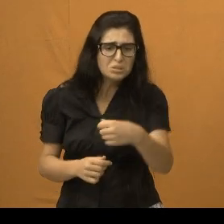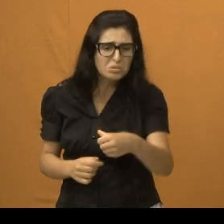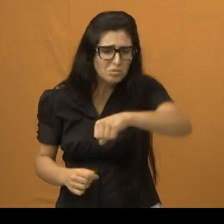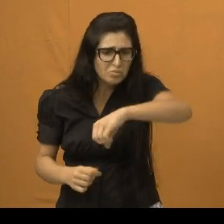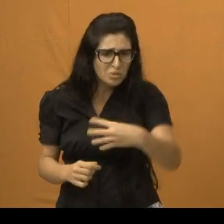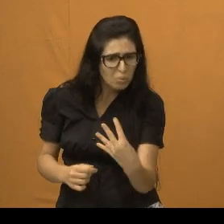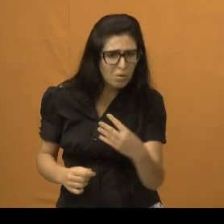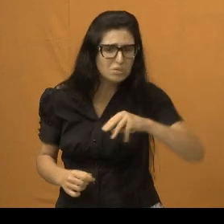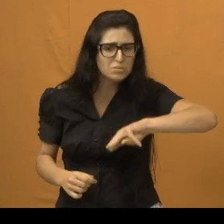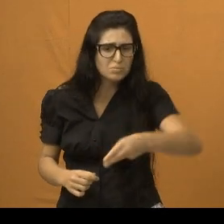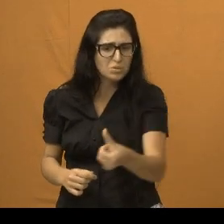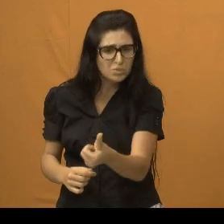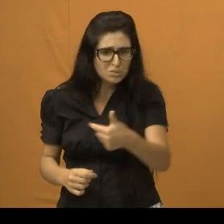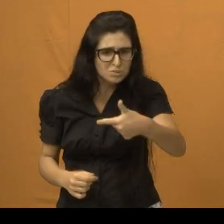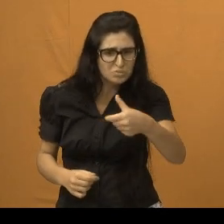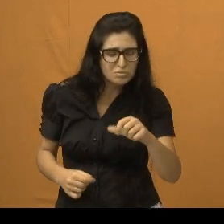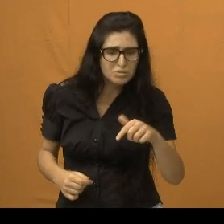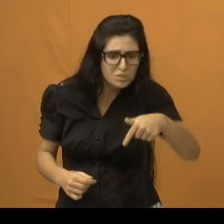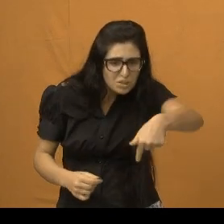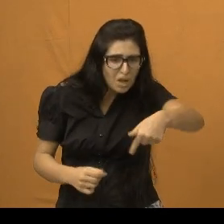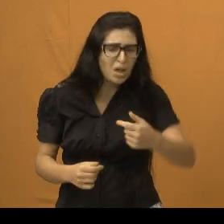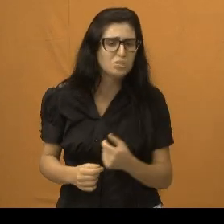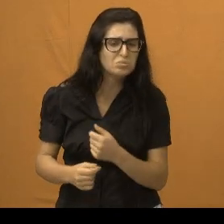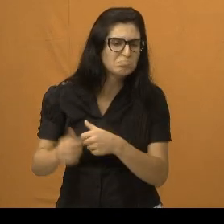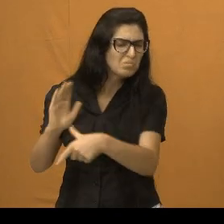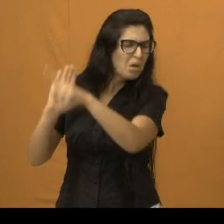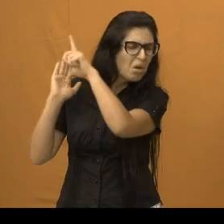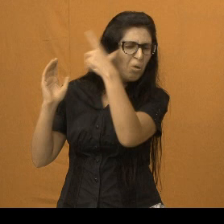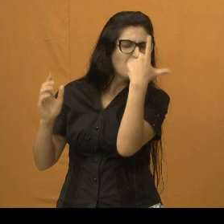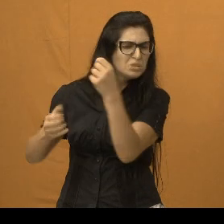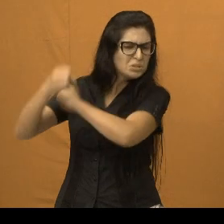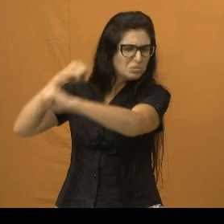794.627.000 e arrecadou-se, à época,